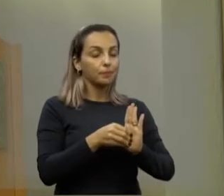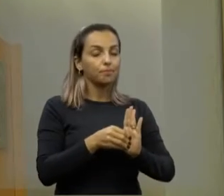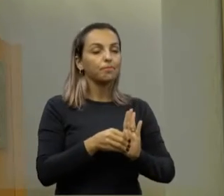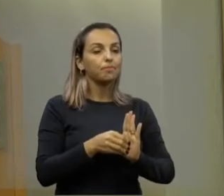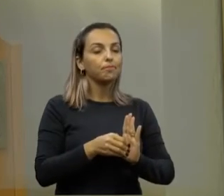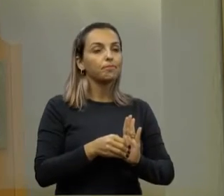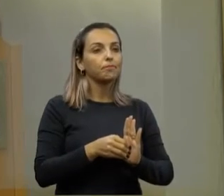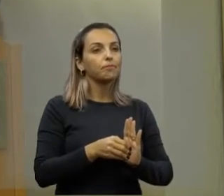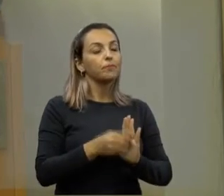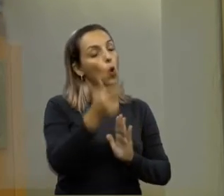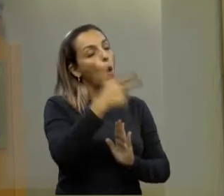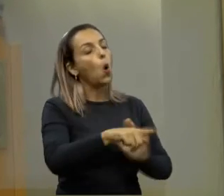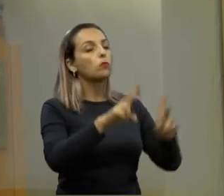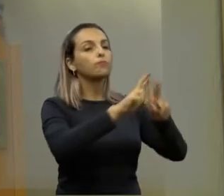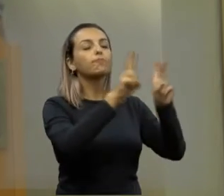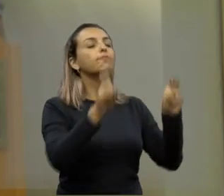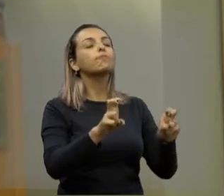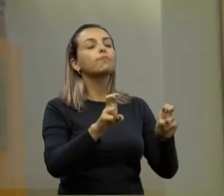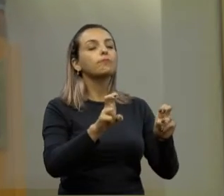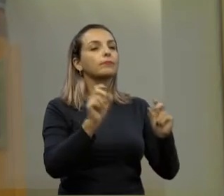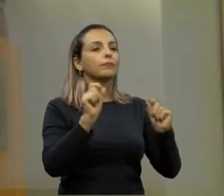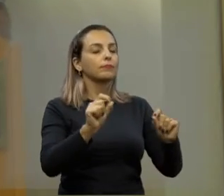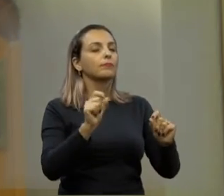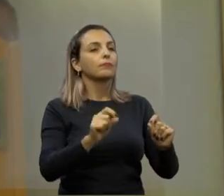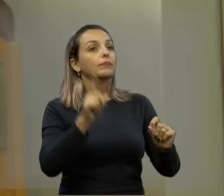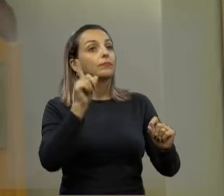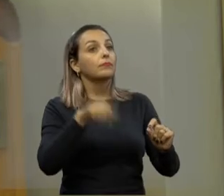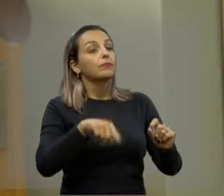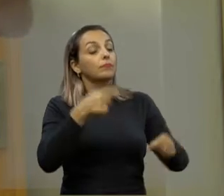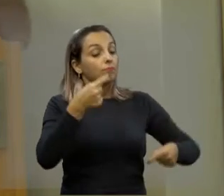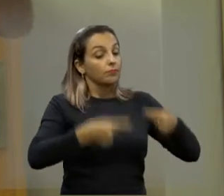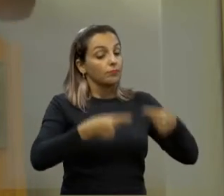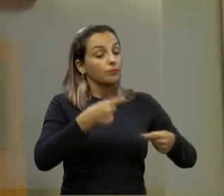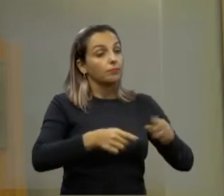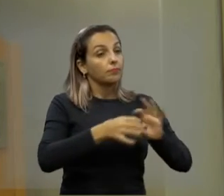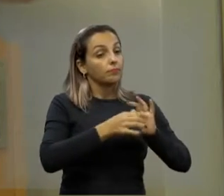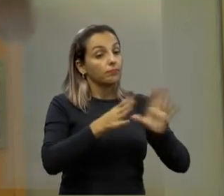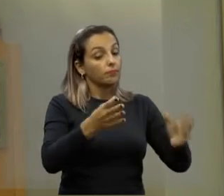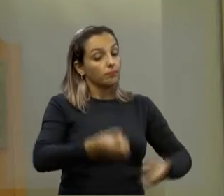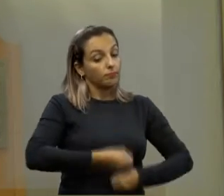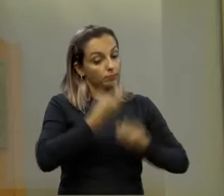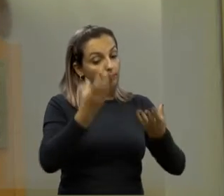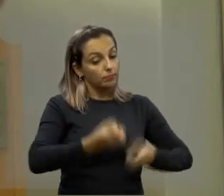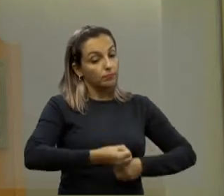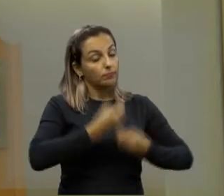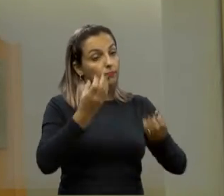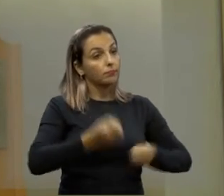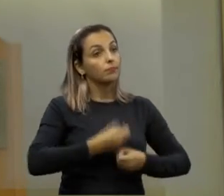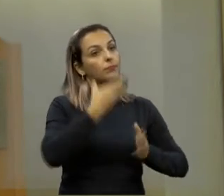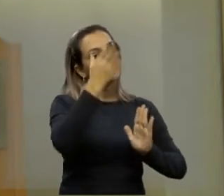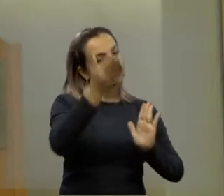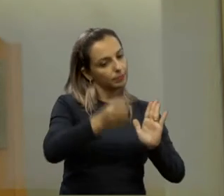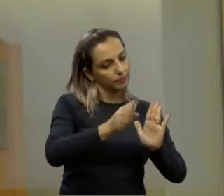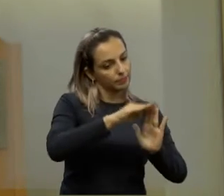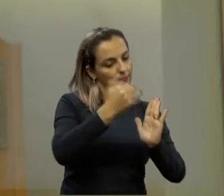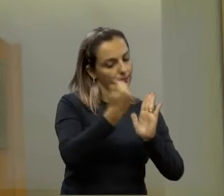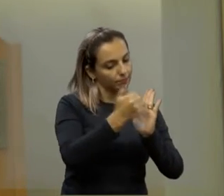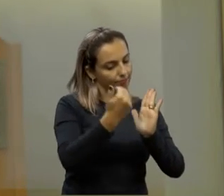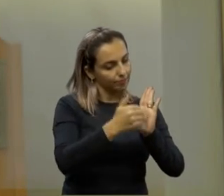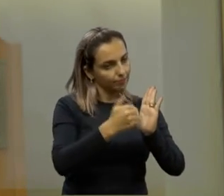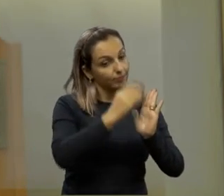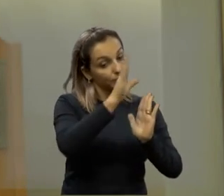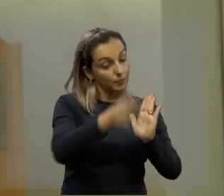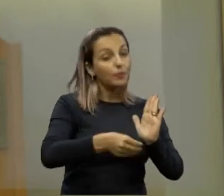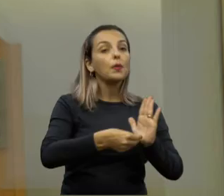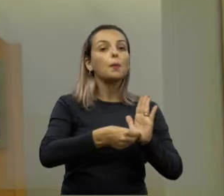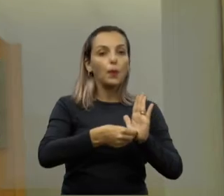de juventude para outros Nobre Vereador jogador no está colocado debaixo da liberdade de expressão e na comunicação da posto também no